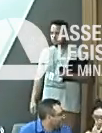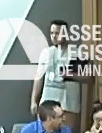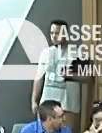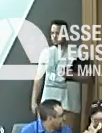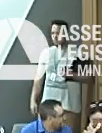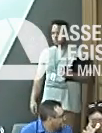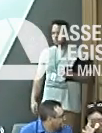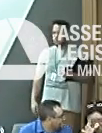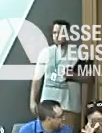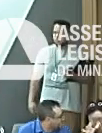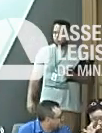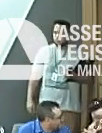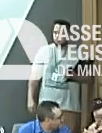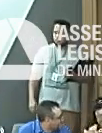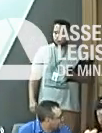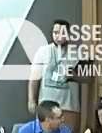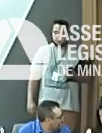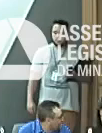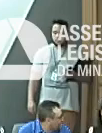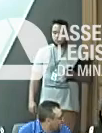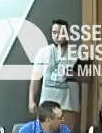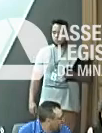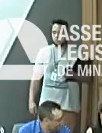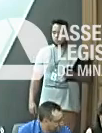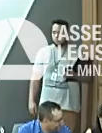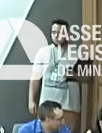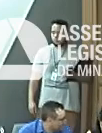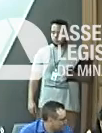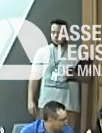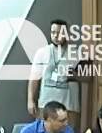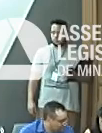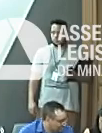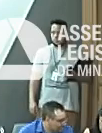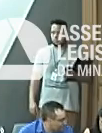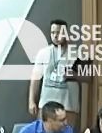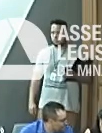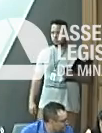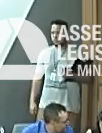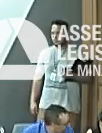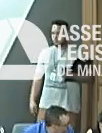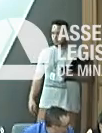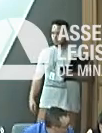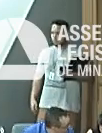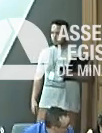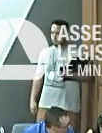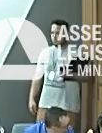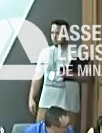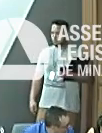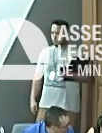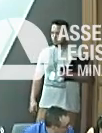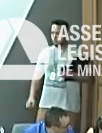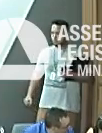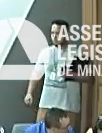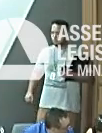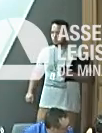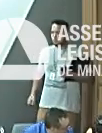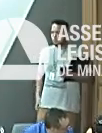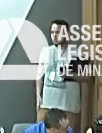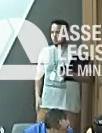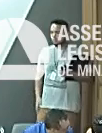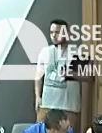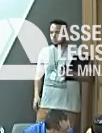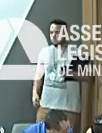quadrilha que inclusive está cumprindo pena ainda agora já no semiaberto mas está cumprindo pena nomeava diretor